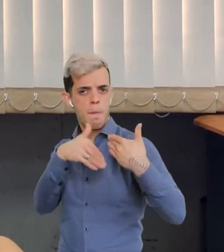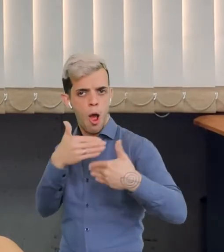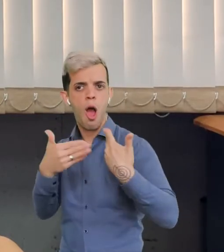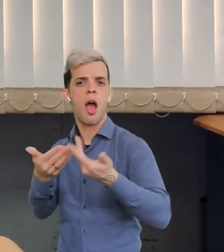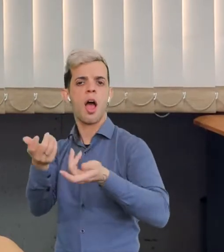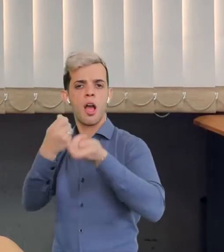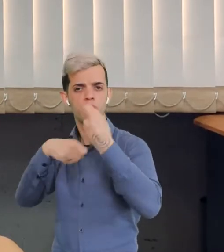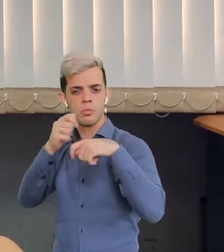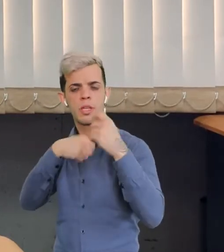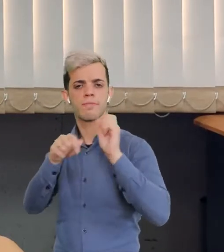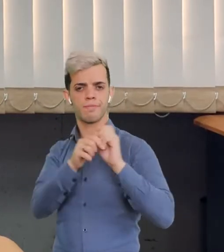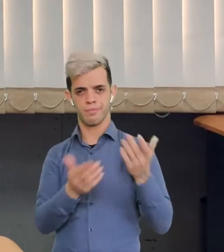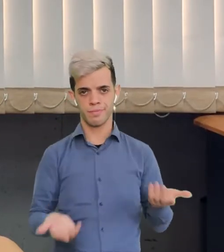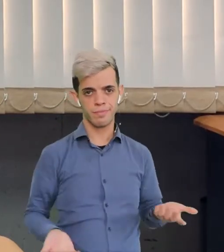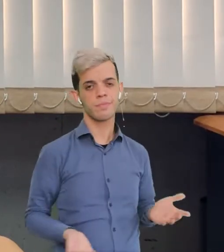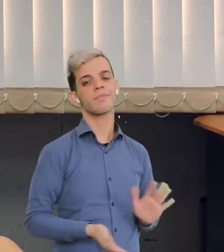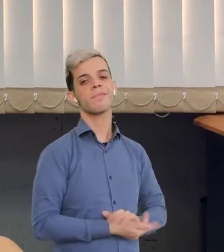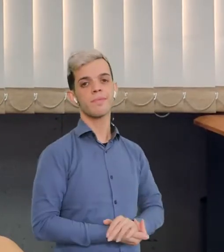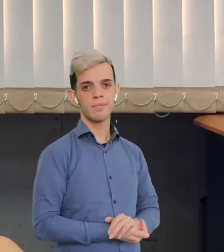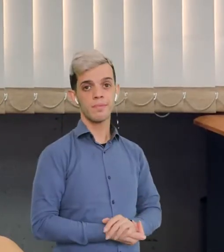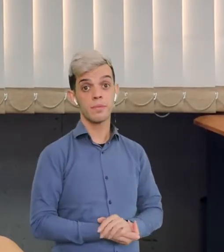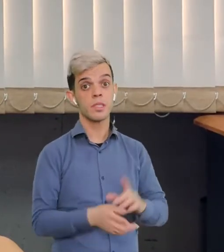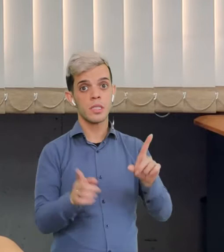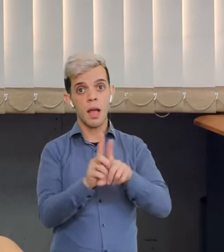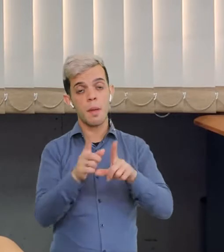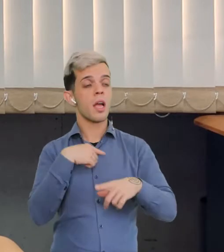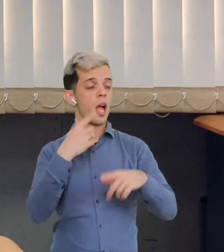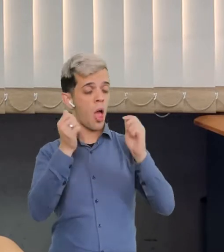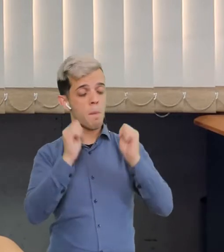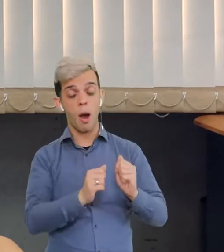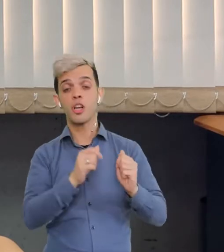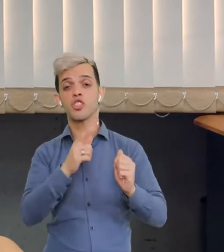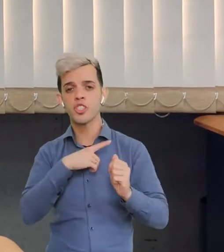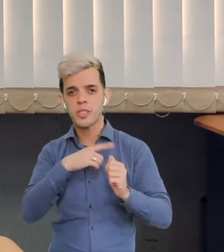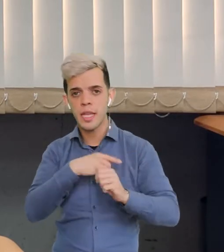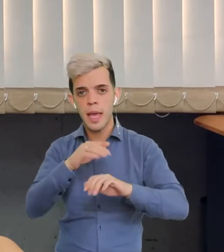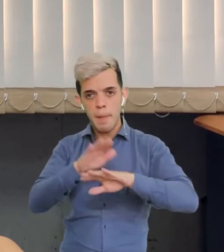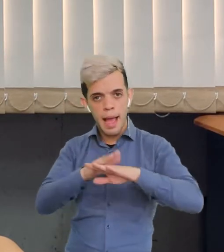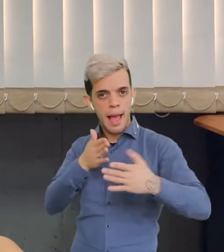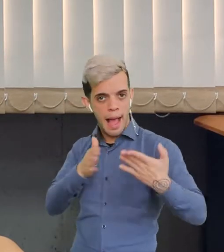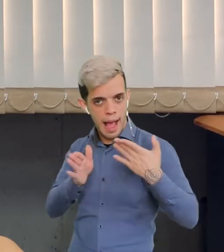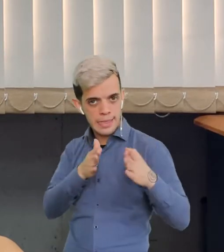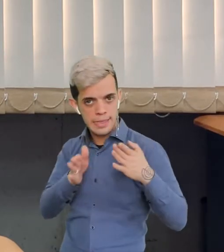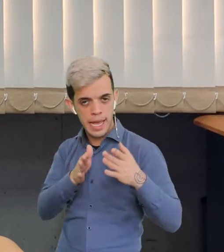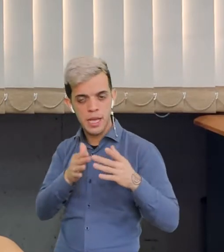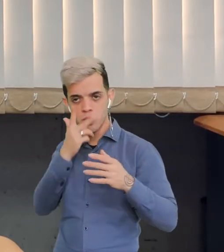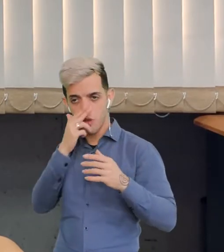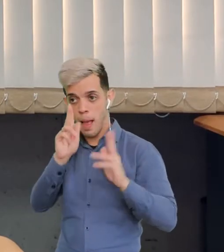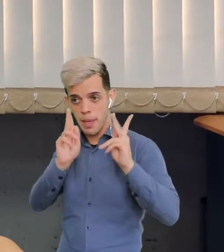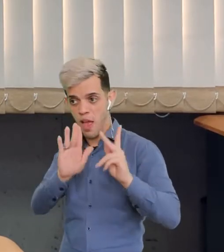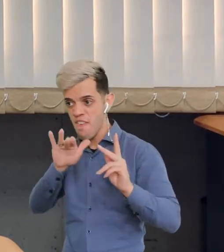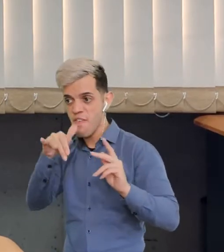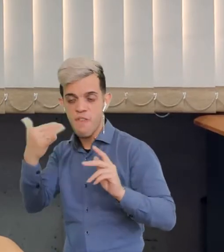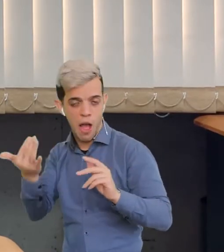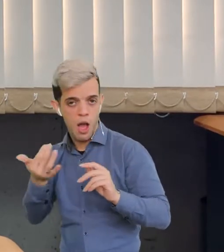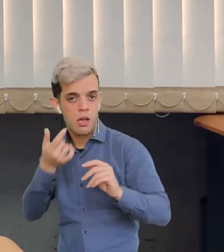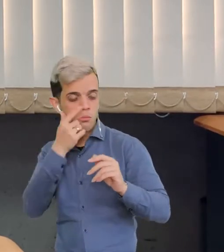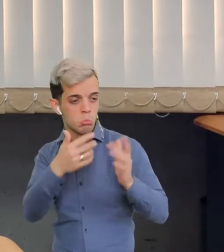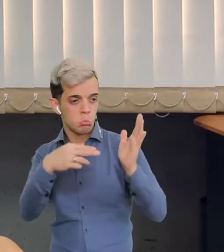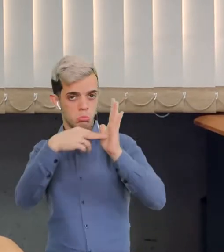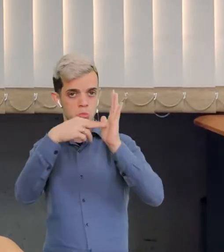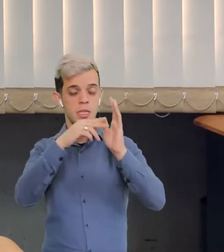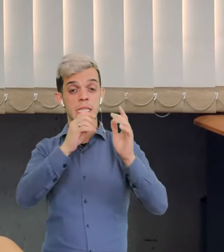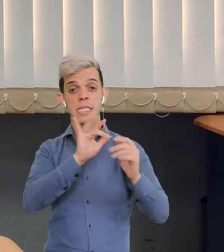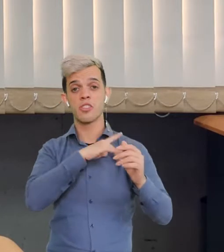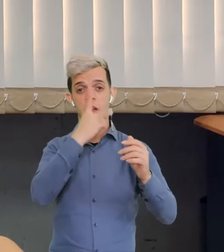ser acompanhado? Nós podemos fornecer acesso externo aos processos ao autuado ou o seu